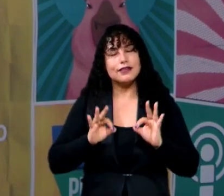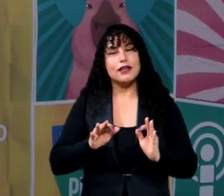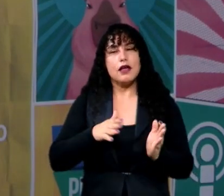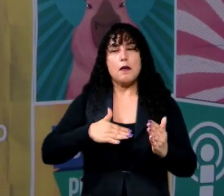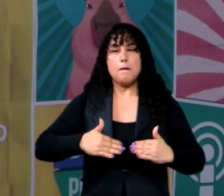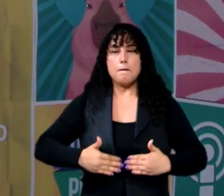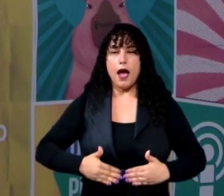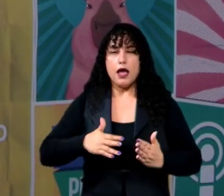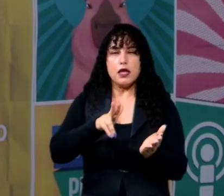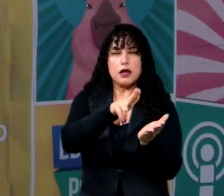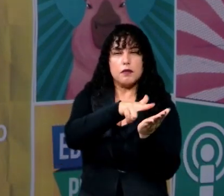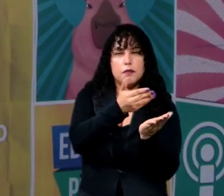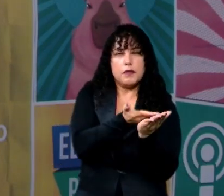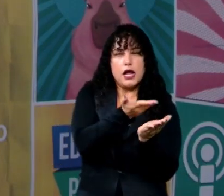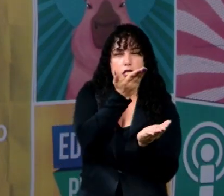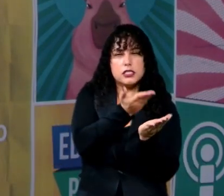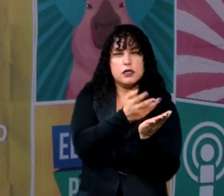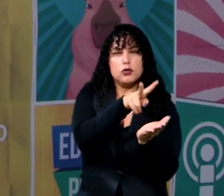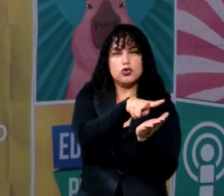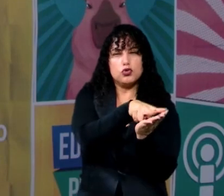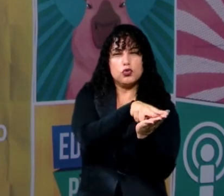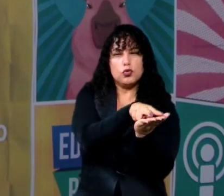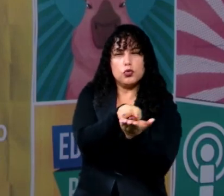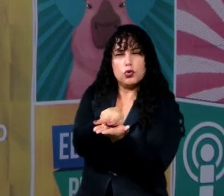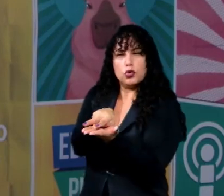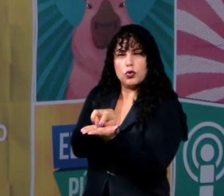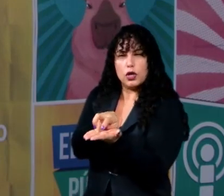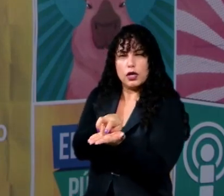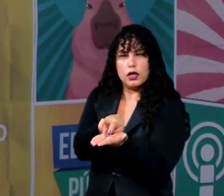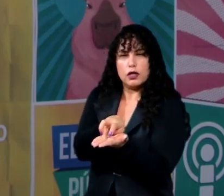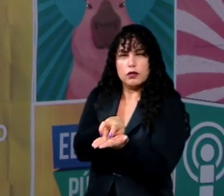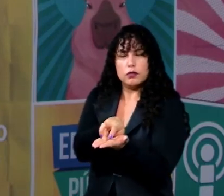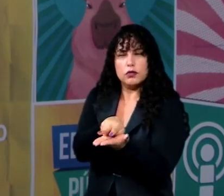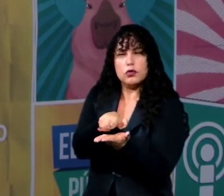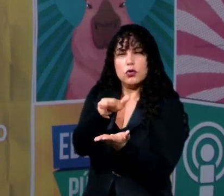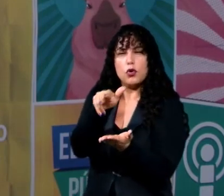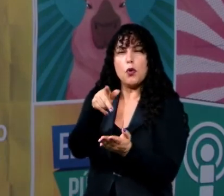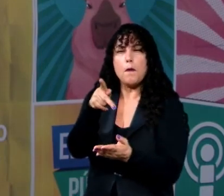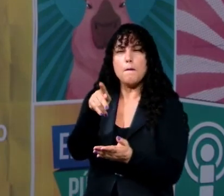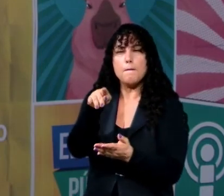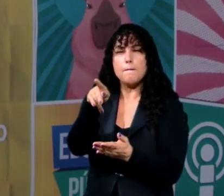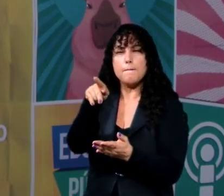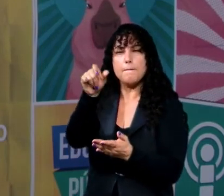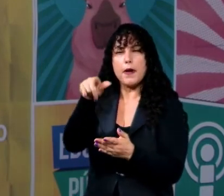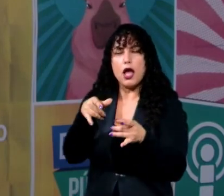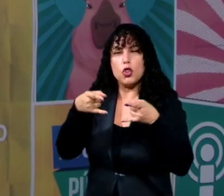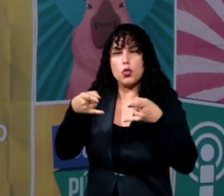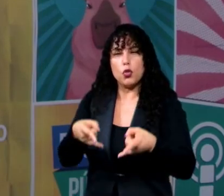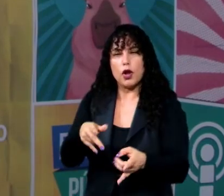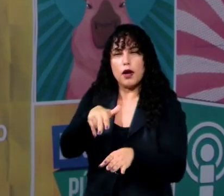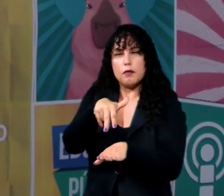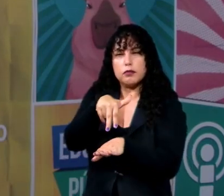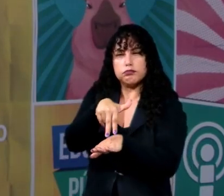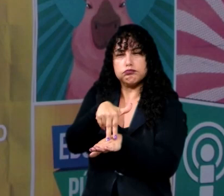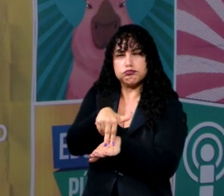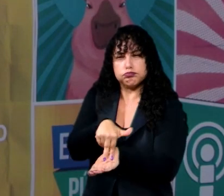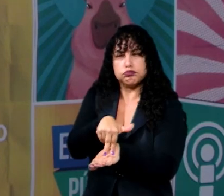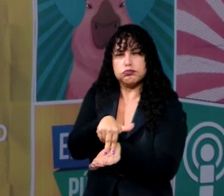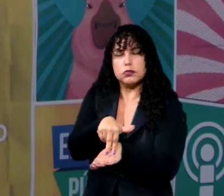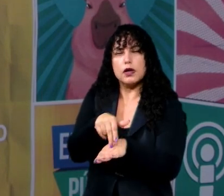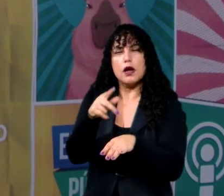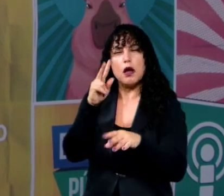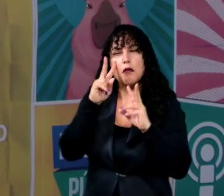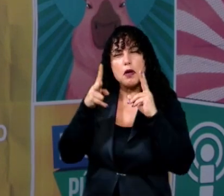para cima, joelhos flexionados e os pés no colchão. Fica ali um pouquinho, só respirando,